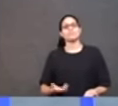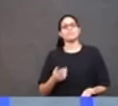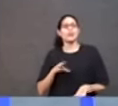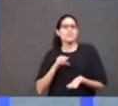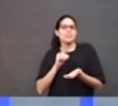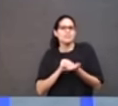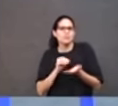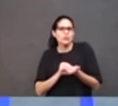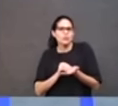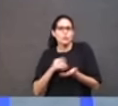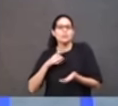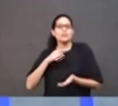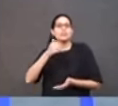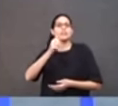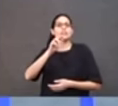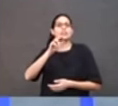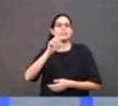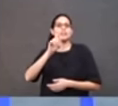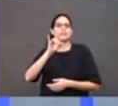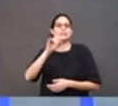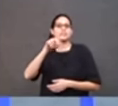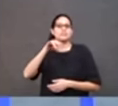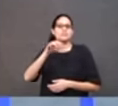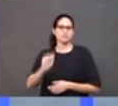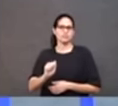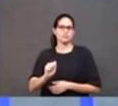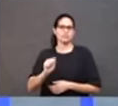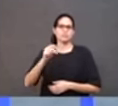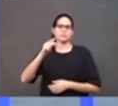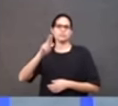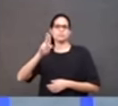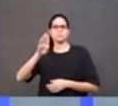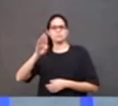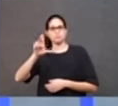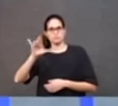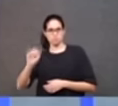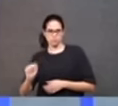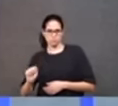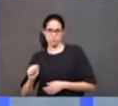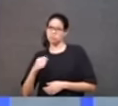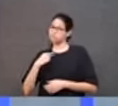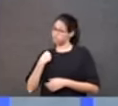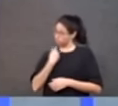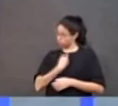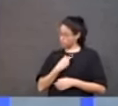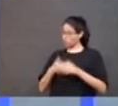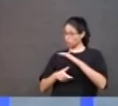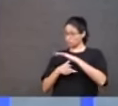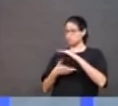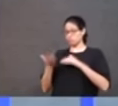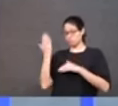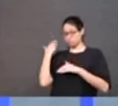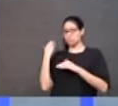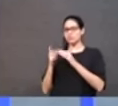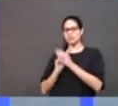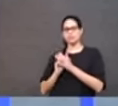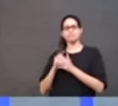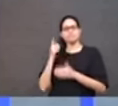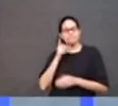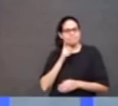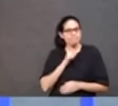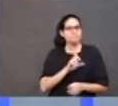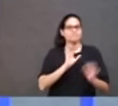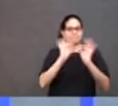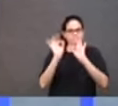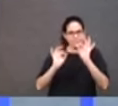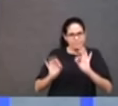a falta de realização de audiências públicas, né? Nós, em gestão anterior, quando estávamos à frente desse processo, nós realizamos audiência